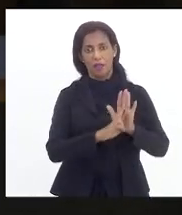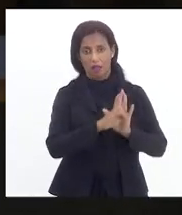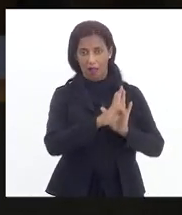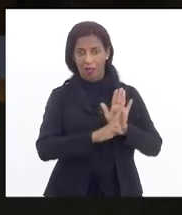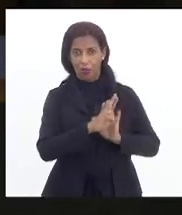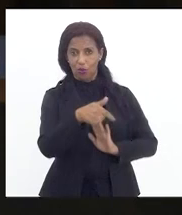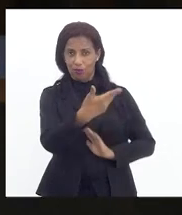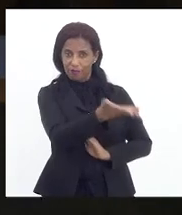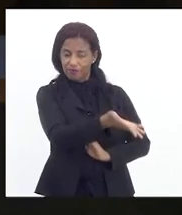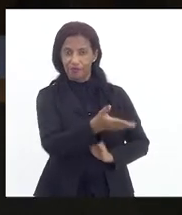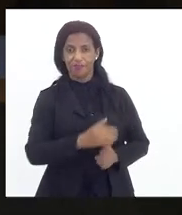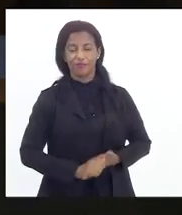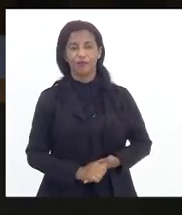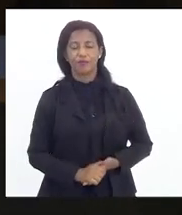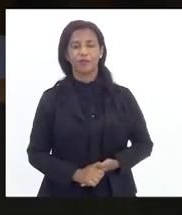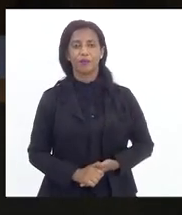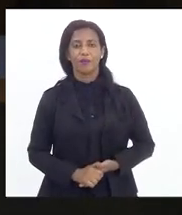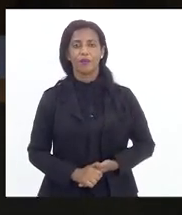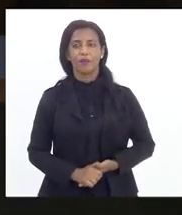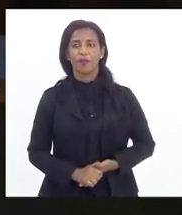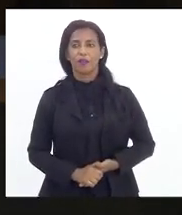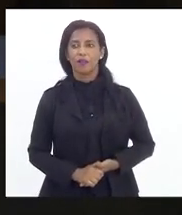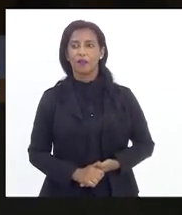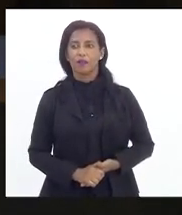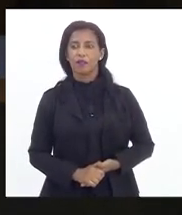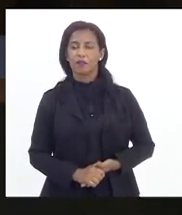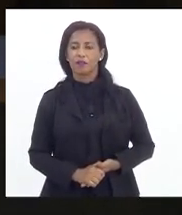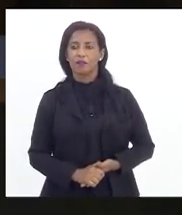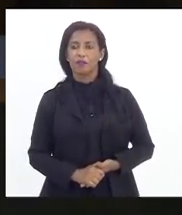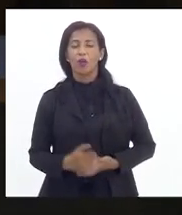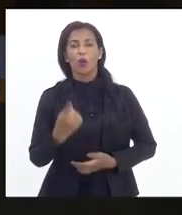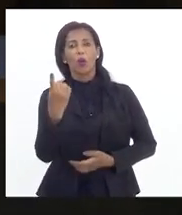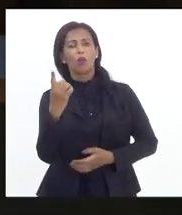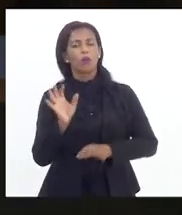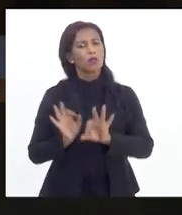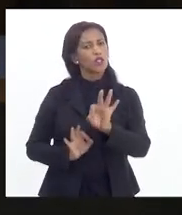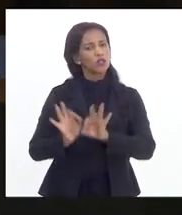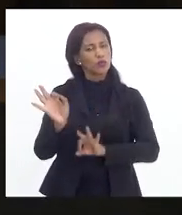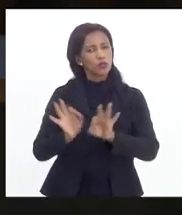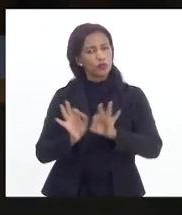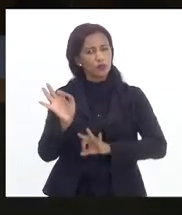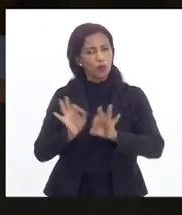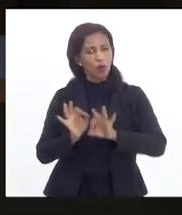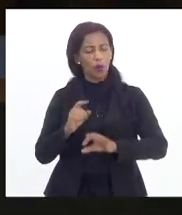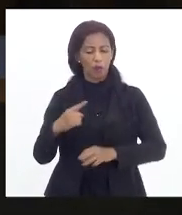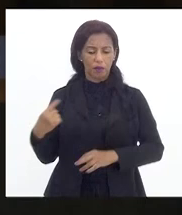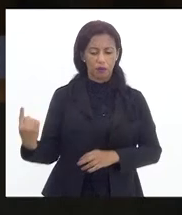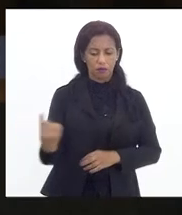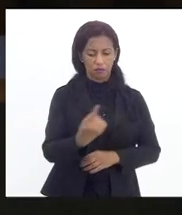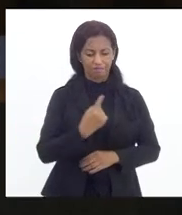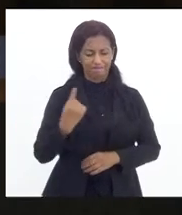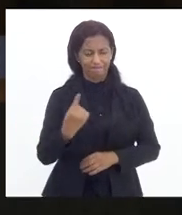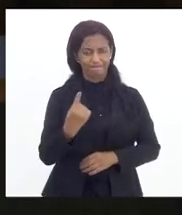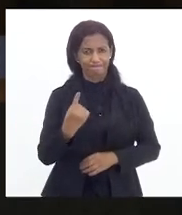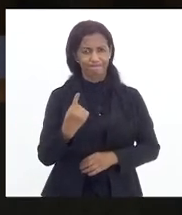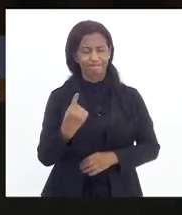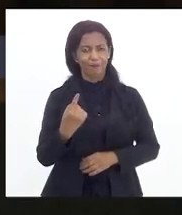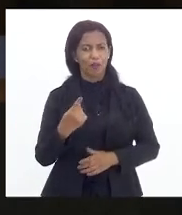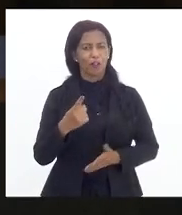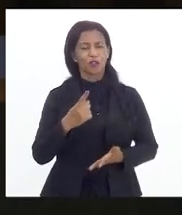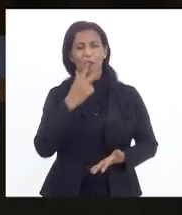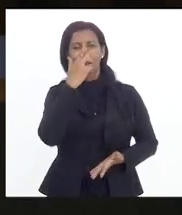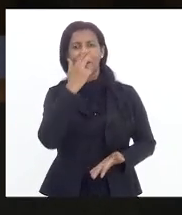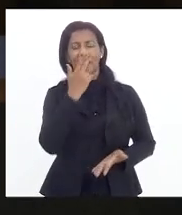é relator uma das e nada as formas evidentes que nós somos lesados